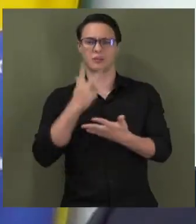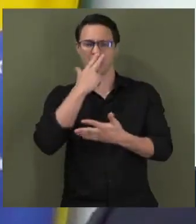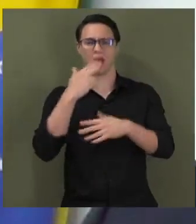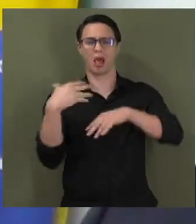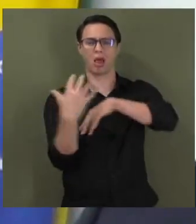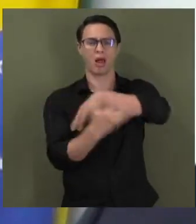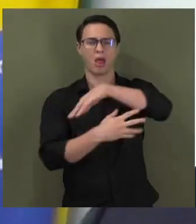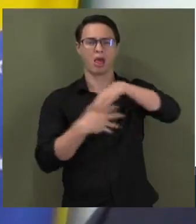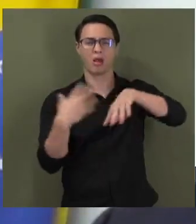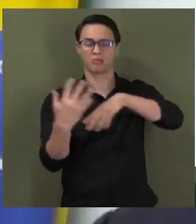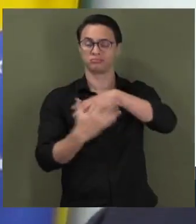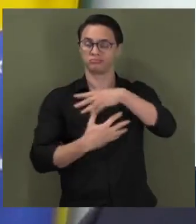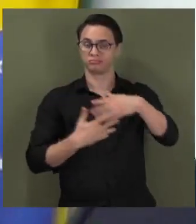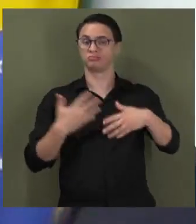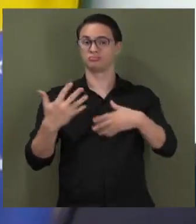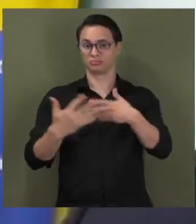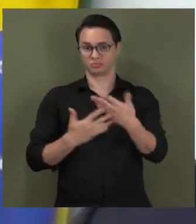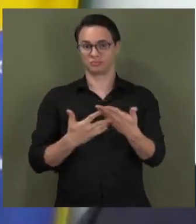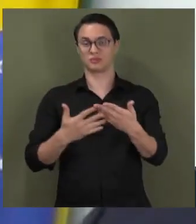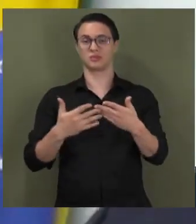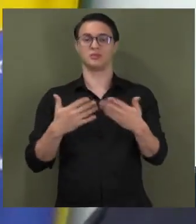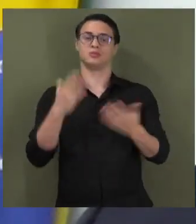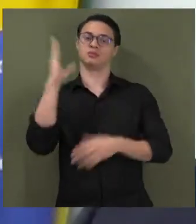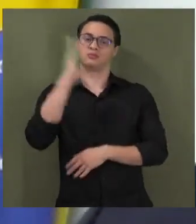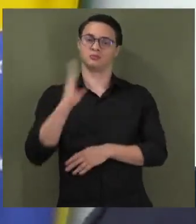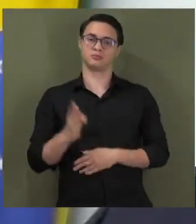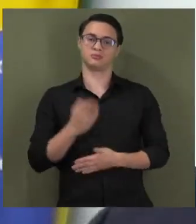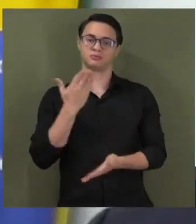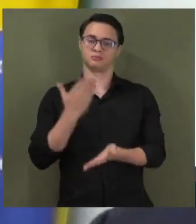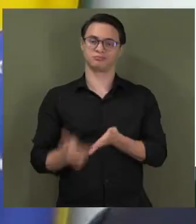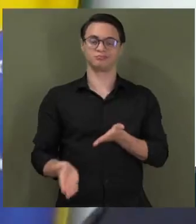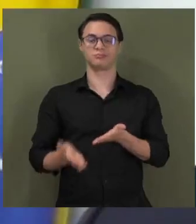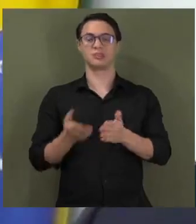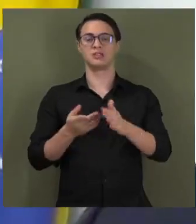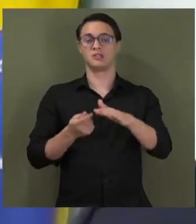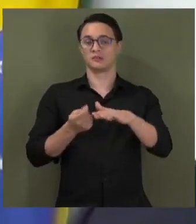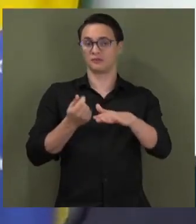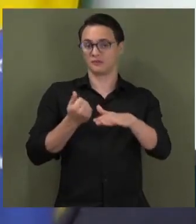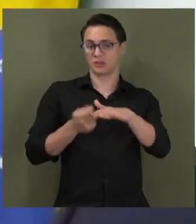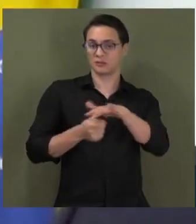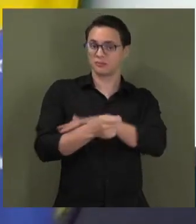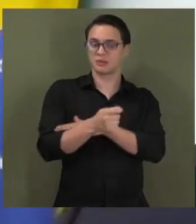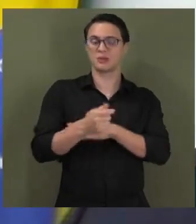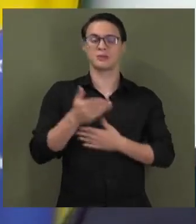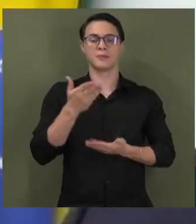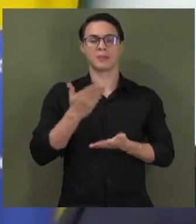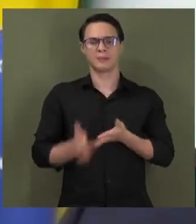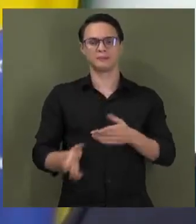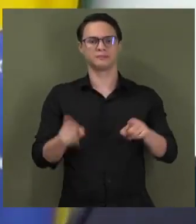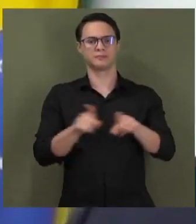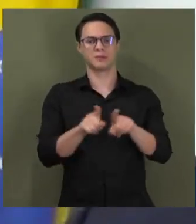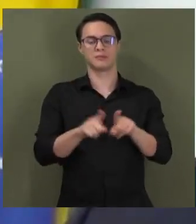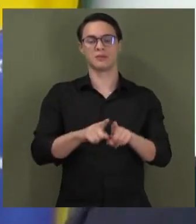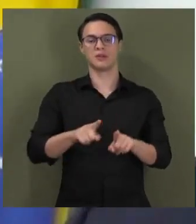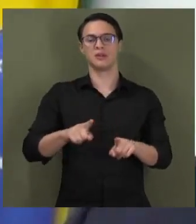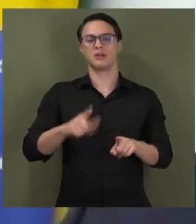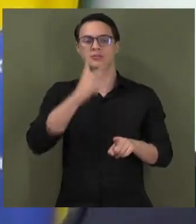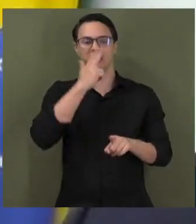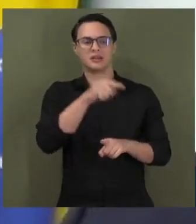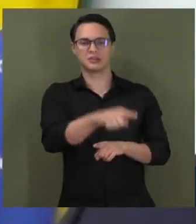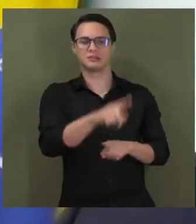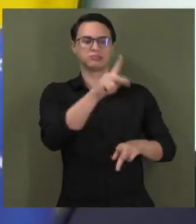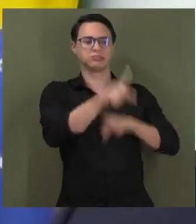caos institucional, que faz o Brasil perder investimento e perder a autoestima dos brasileiros que